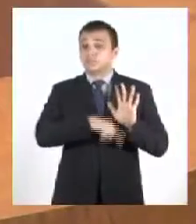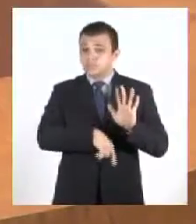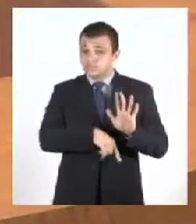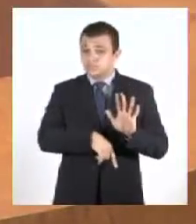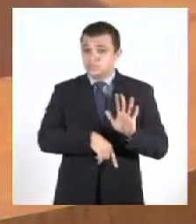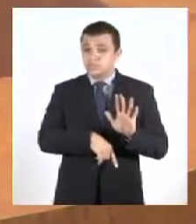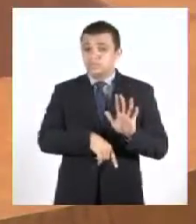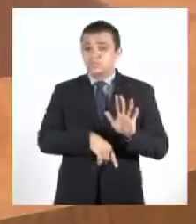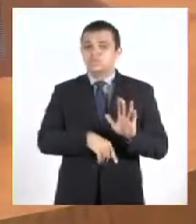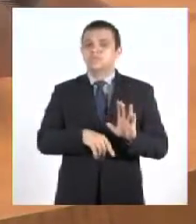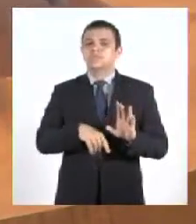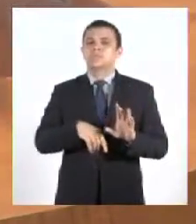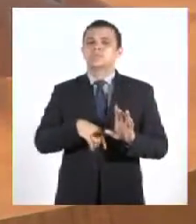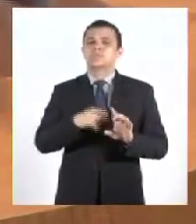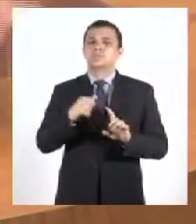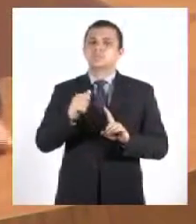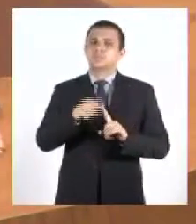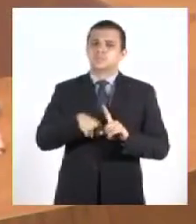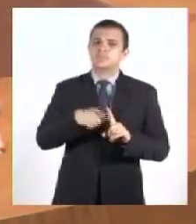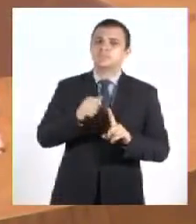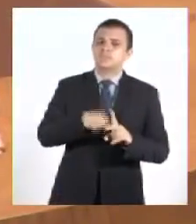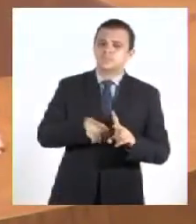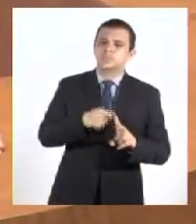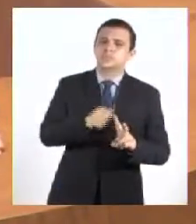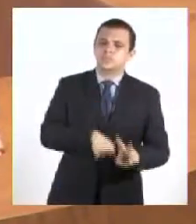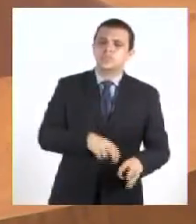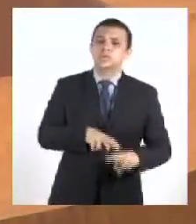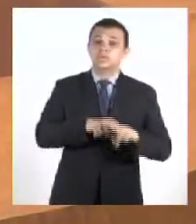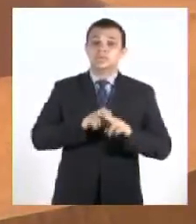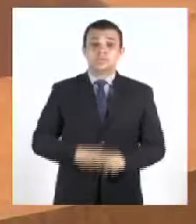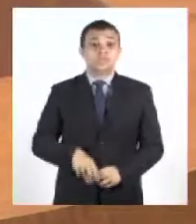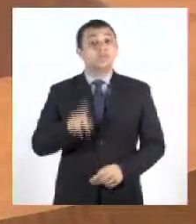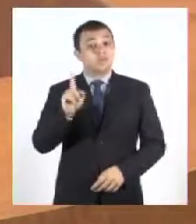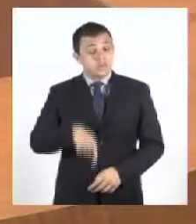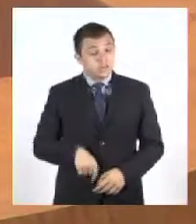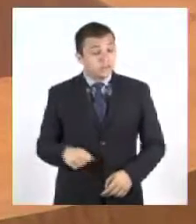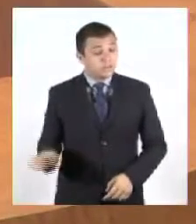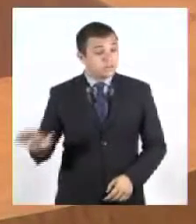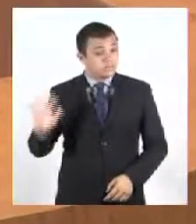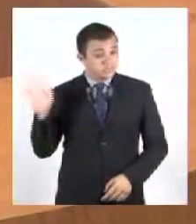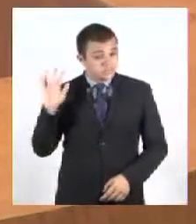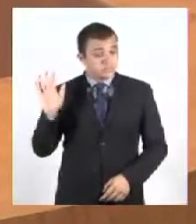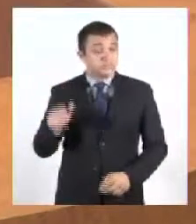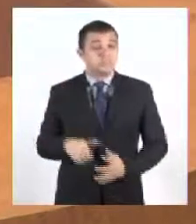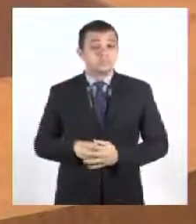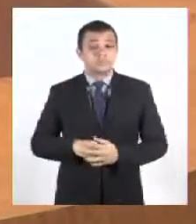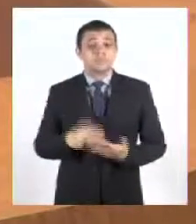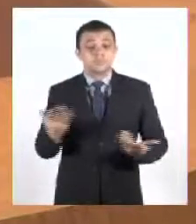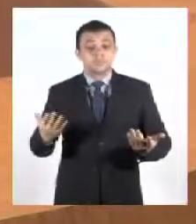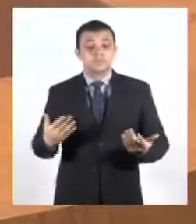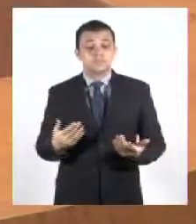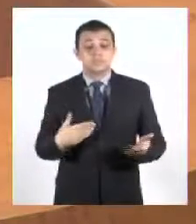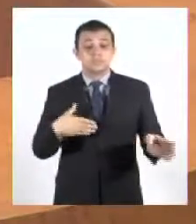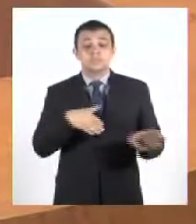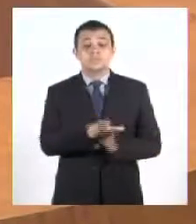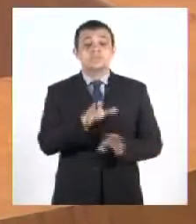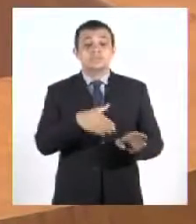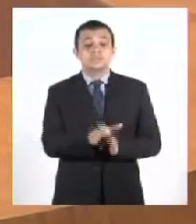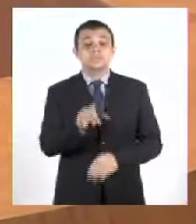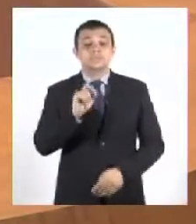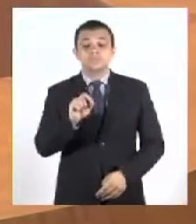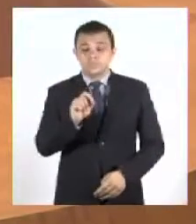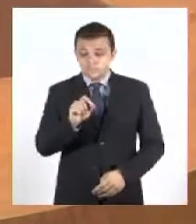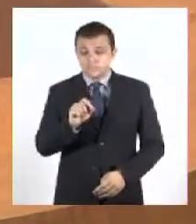parcialmente, mensalmente, vê-se que foi valores volumosos. E aí a orientação consagrada neste precedente deve